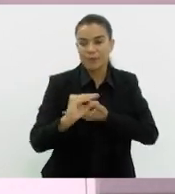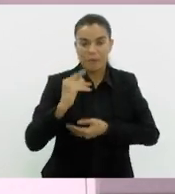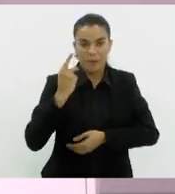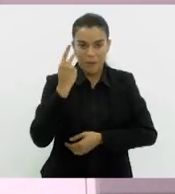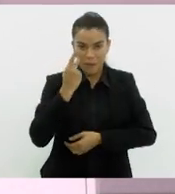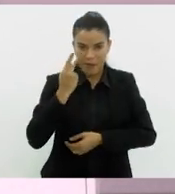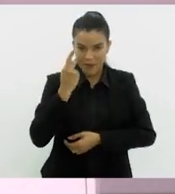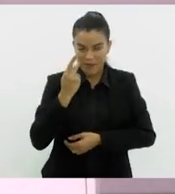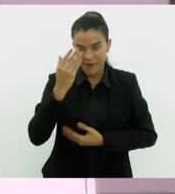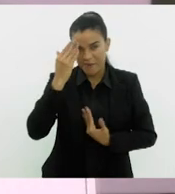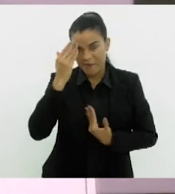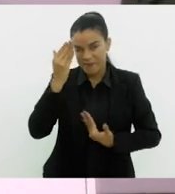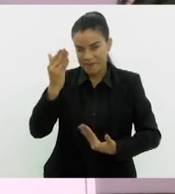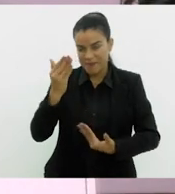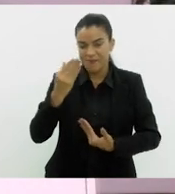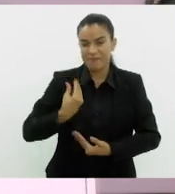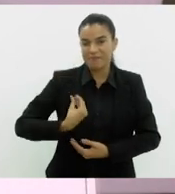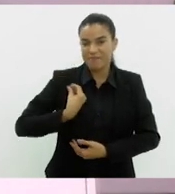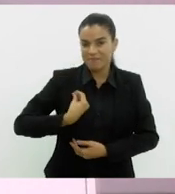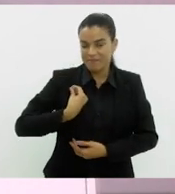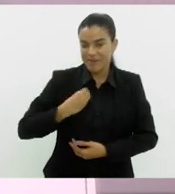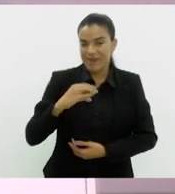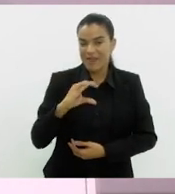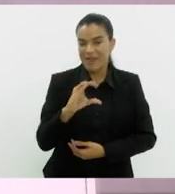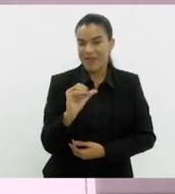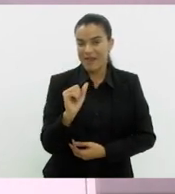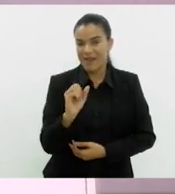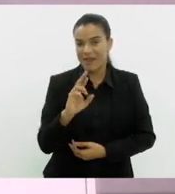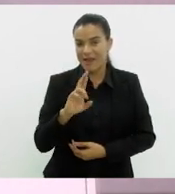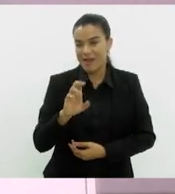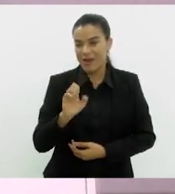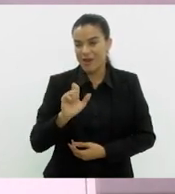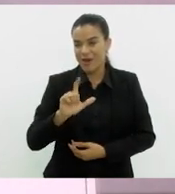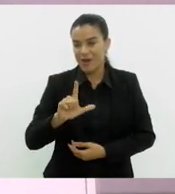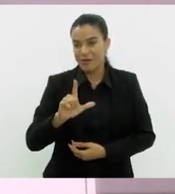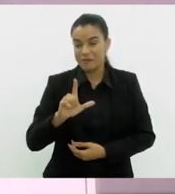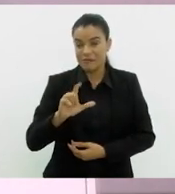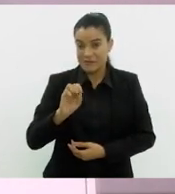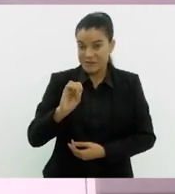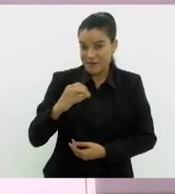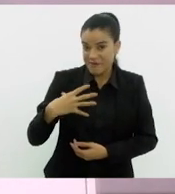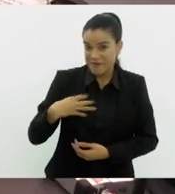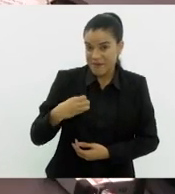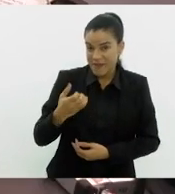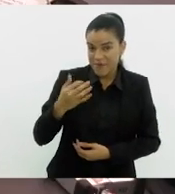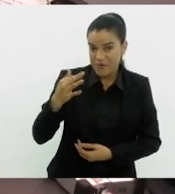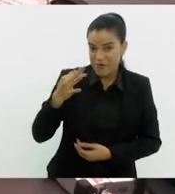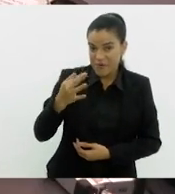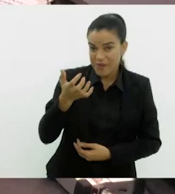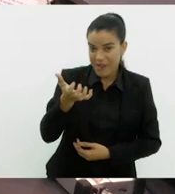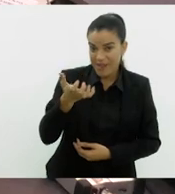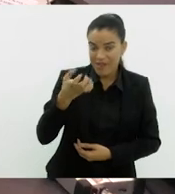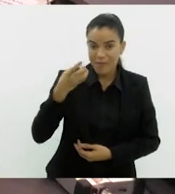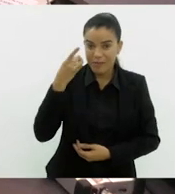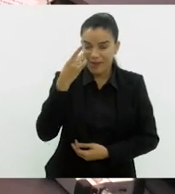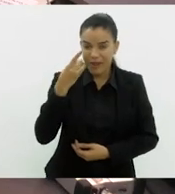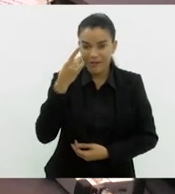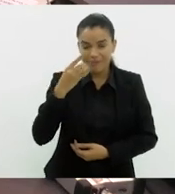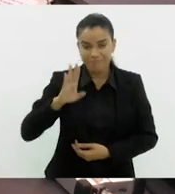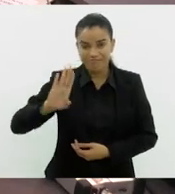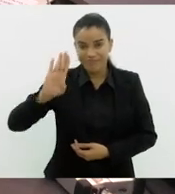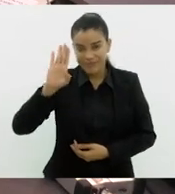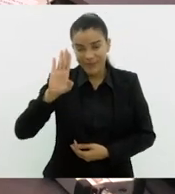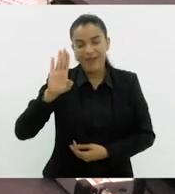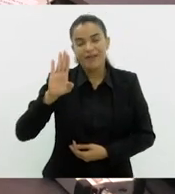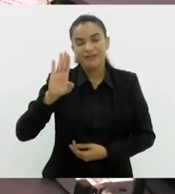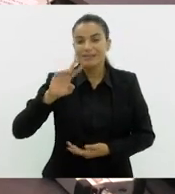políticas. Então, muito obrigada pela sua participação, Carol. E, sem dúvida nenhuma, se a sua filha quer ser uma deputada, significa que temos que trazer cada